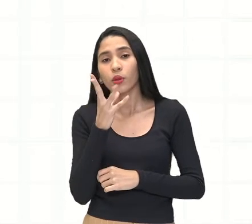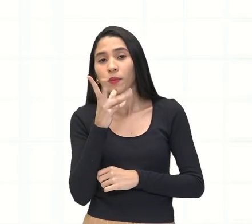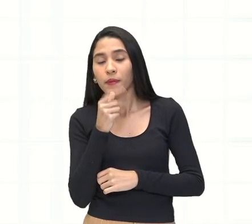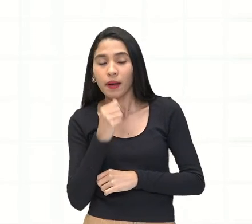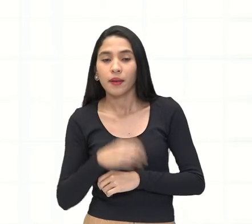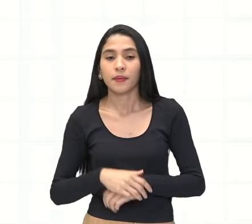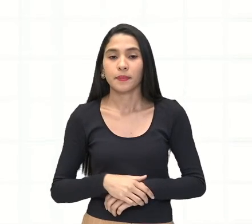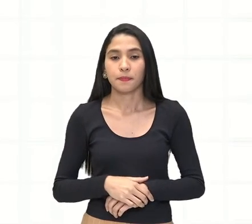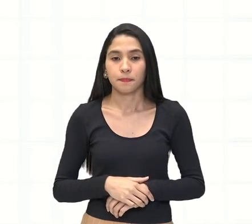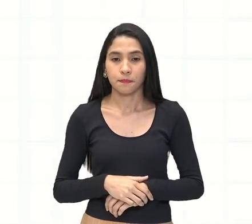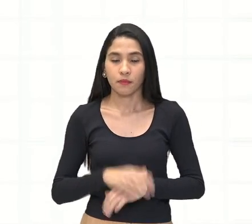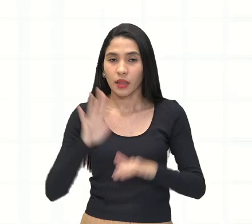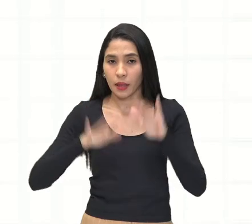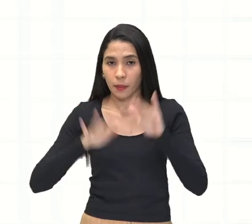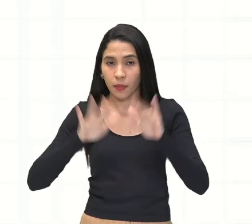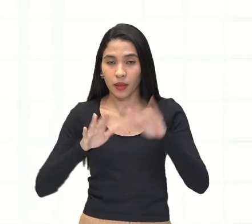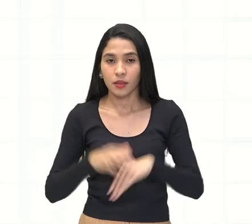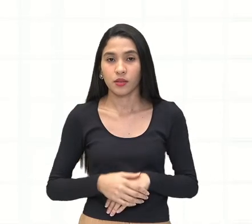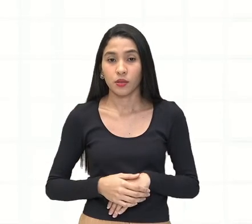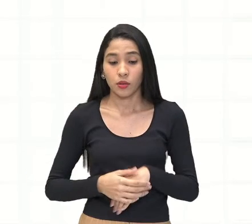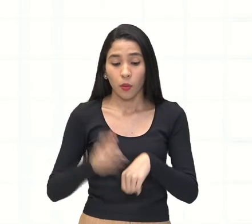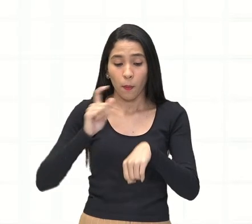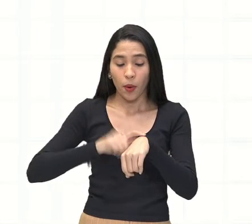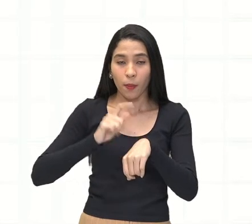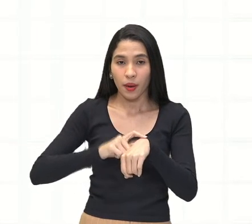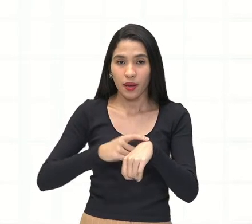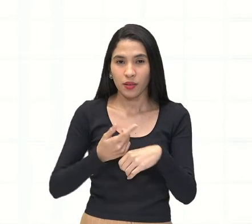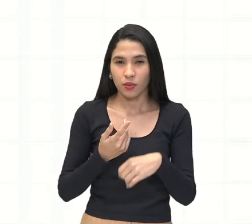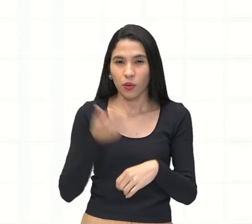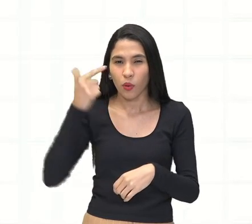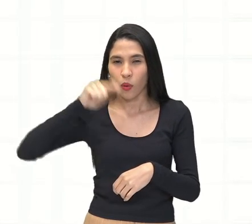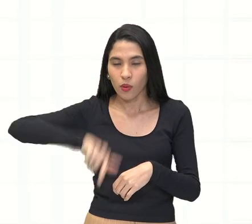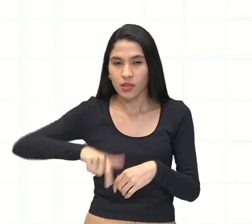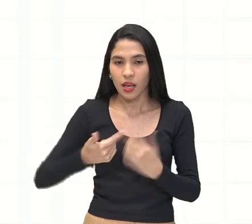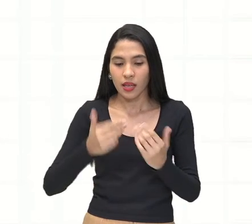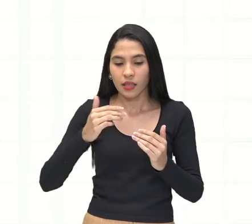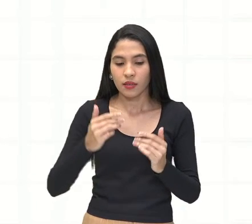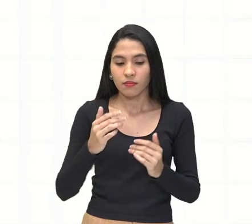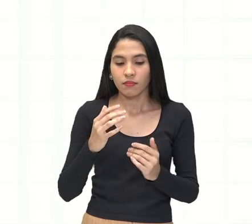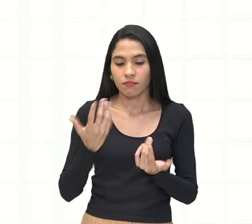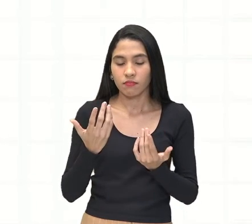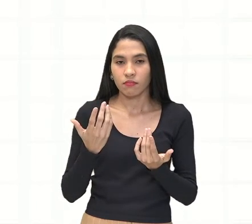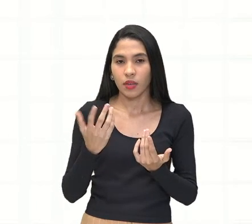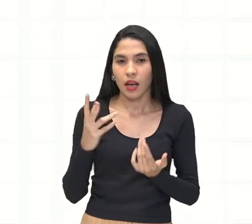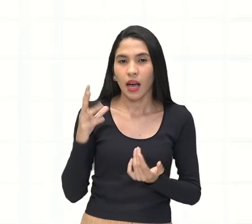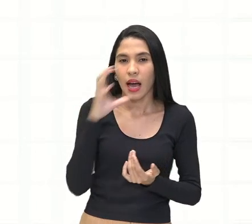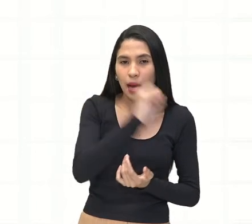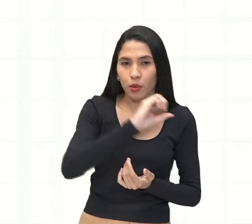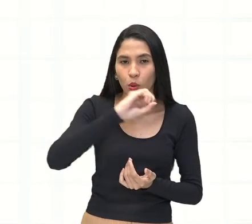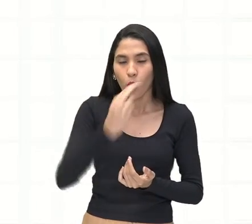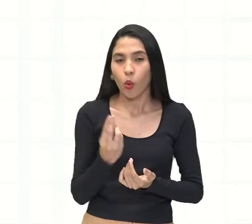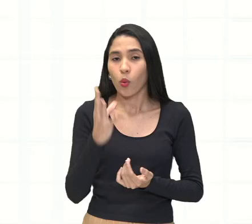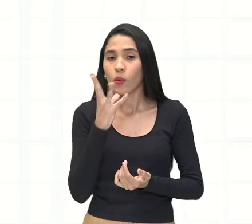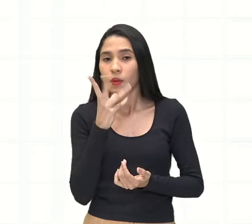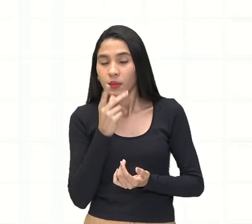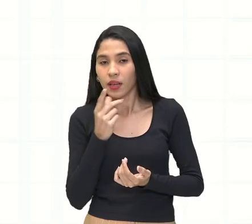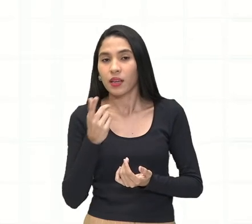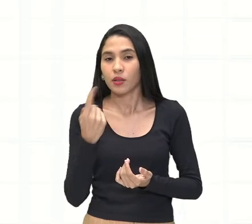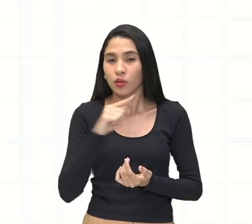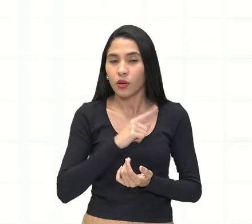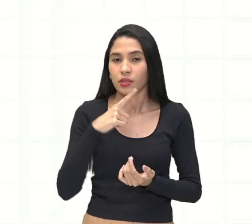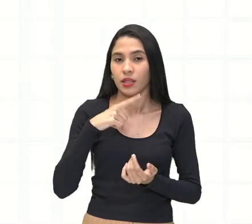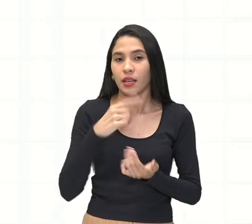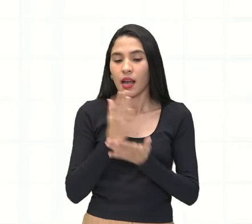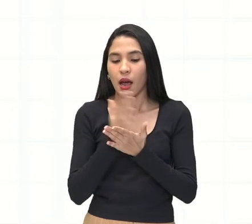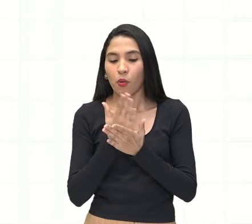certo? E quando atinge velocidades variadas, a gente pode ter aí classificações